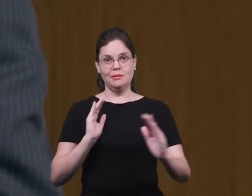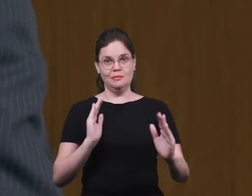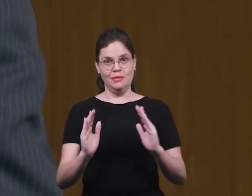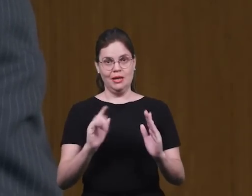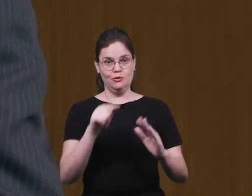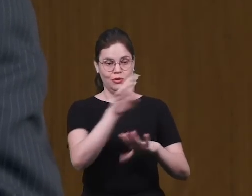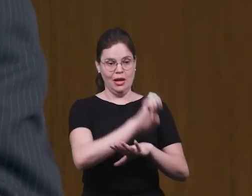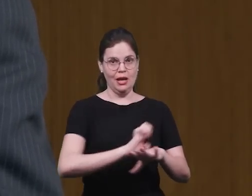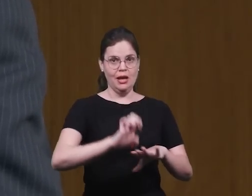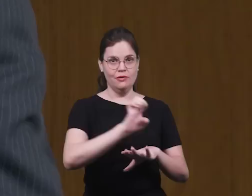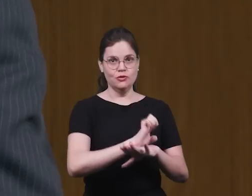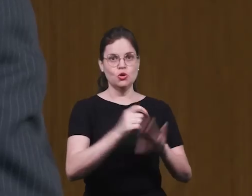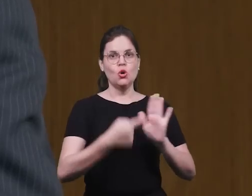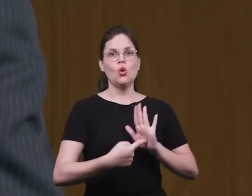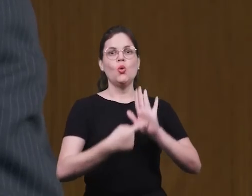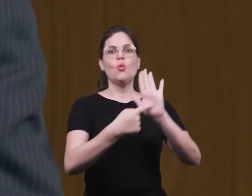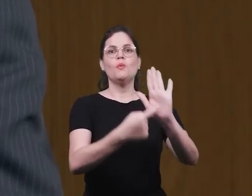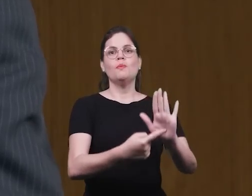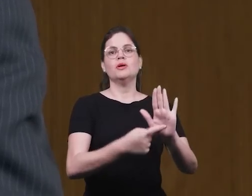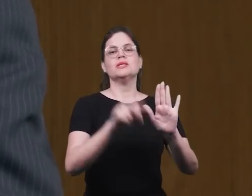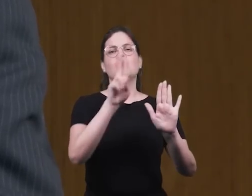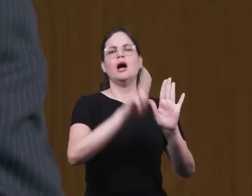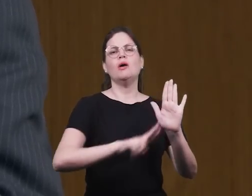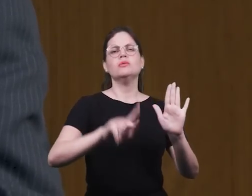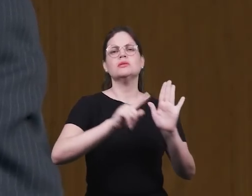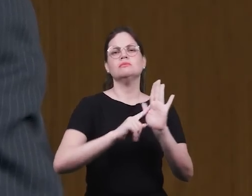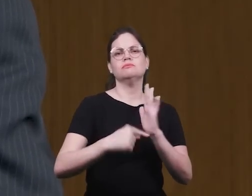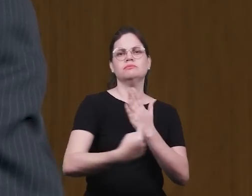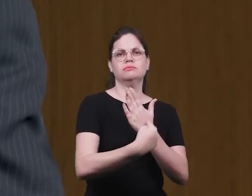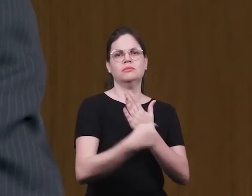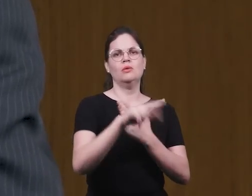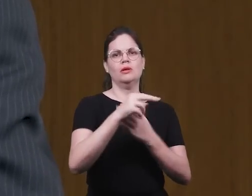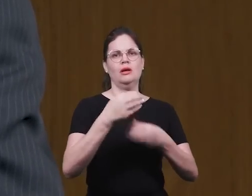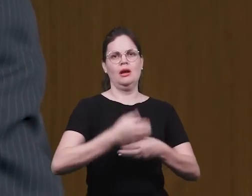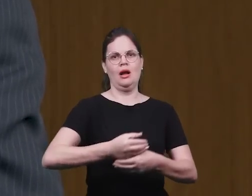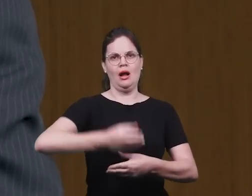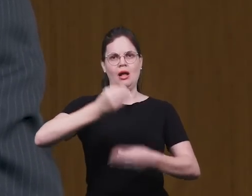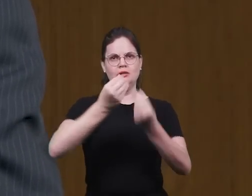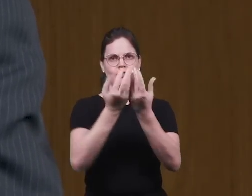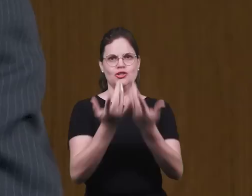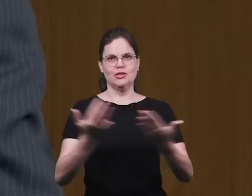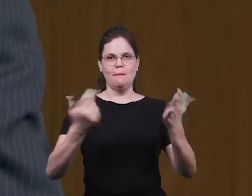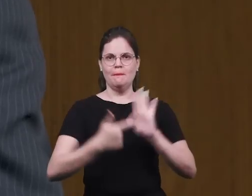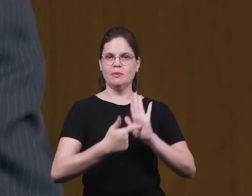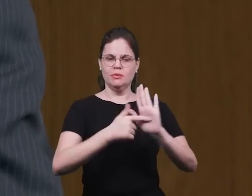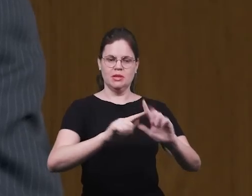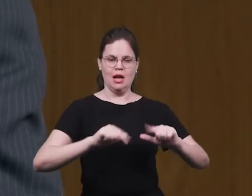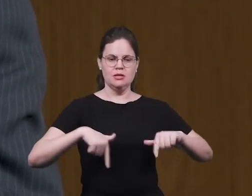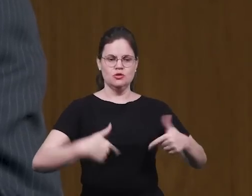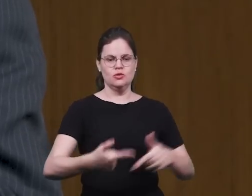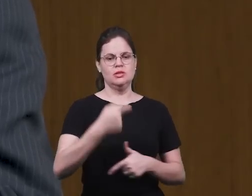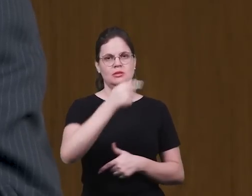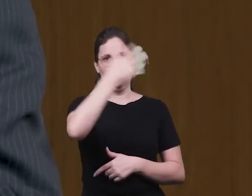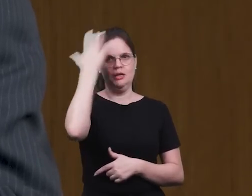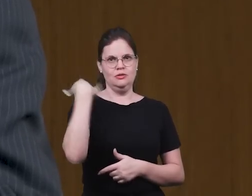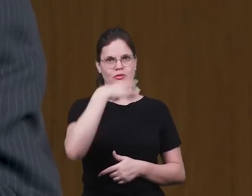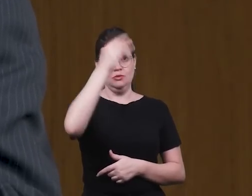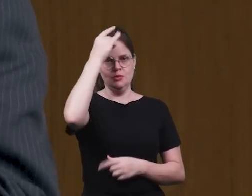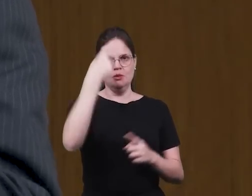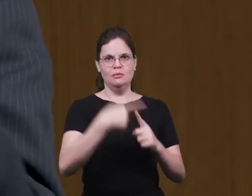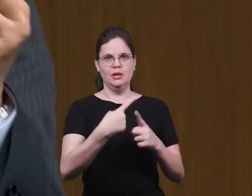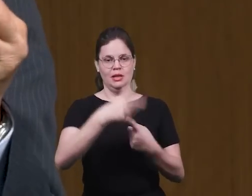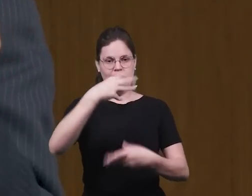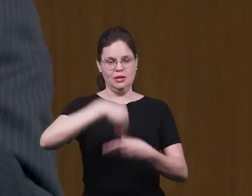o Espírito Santo vai tornar claro agora para a igreja, através dos apóstolos. Então, os Atos dos Apóstolos, escrito naquele livro, né,